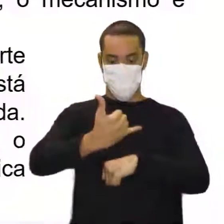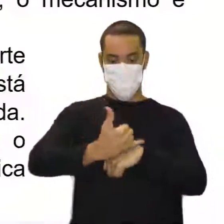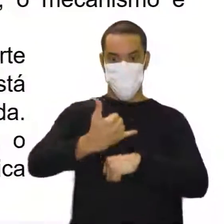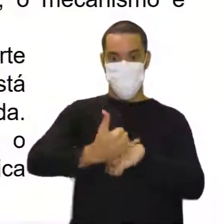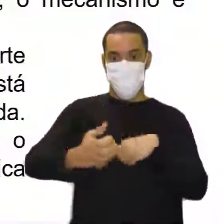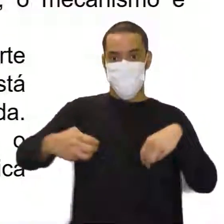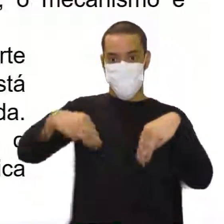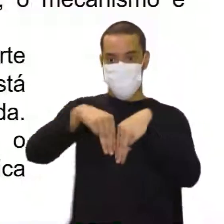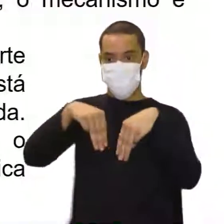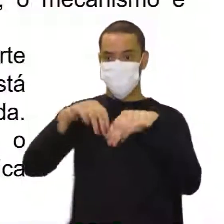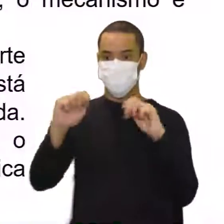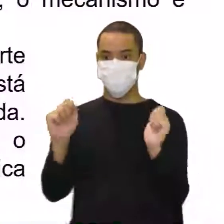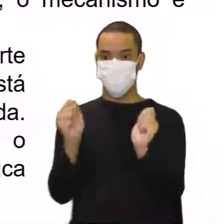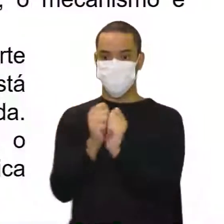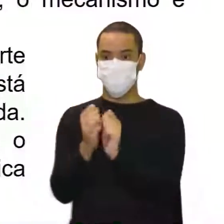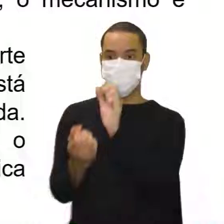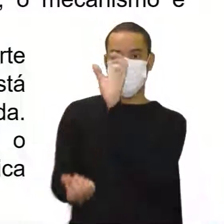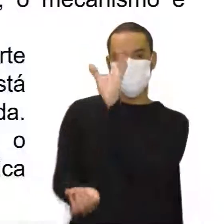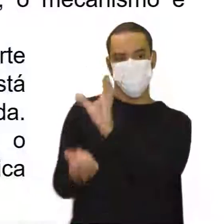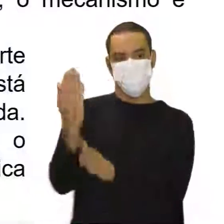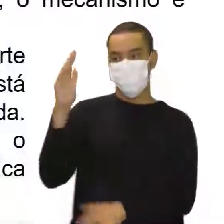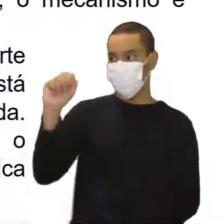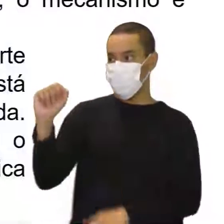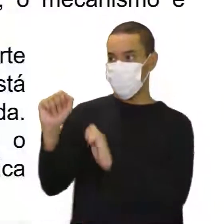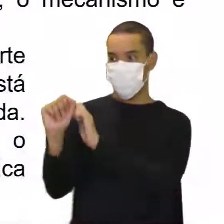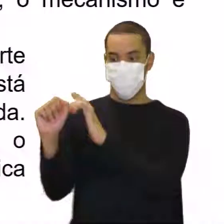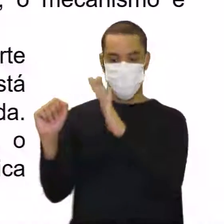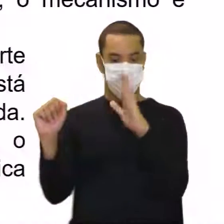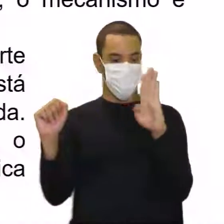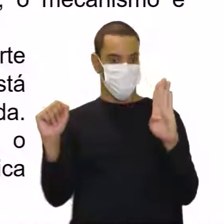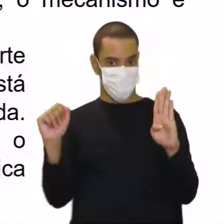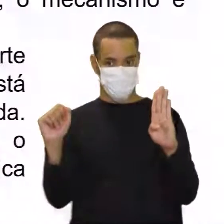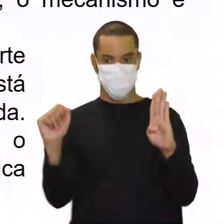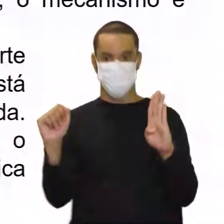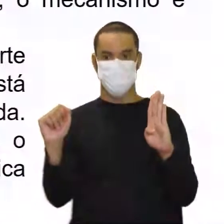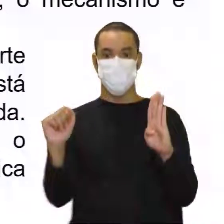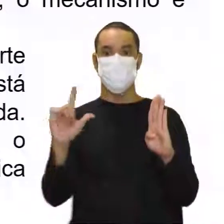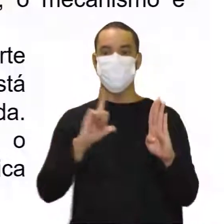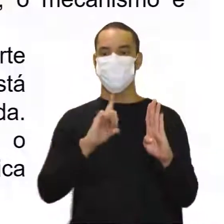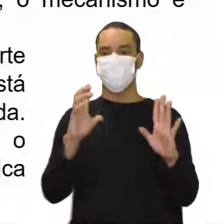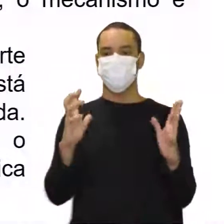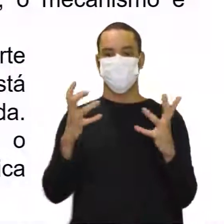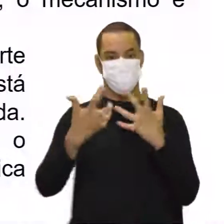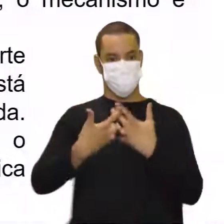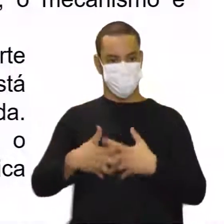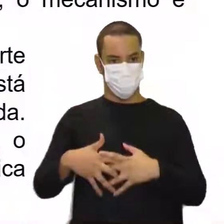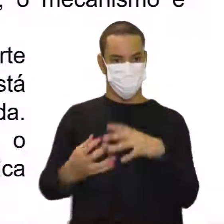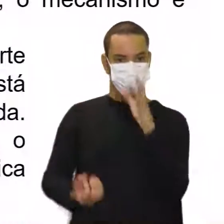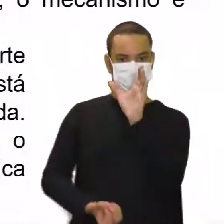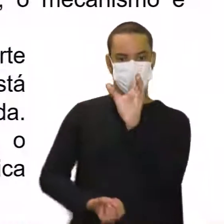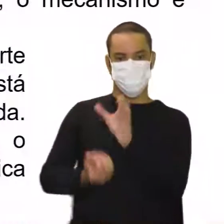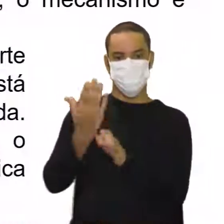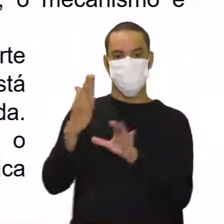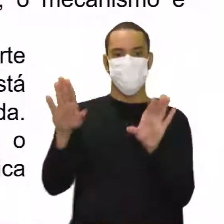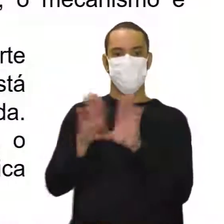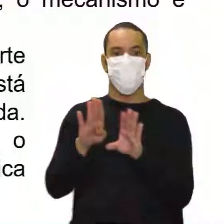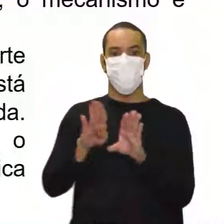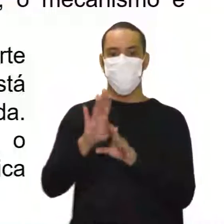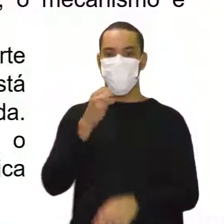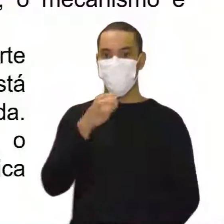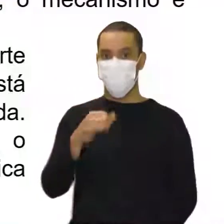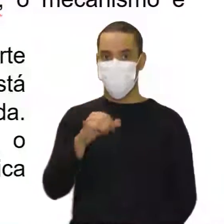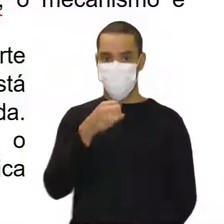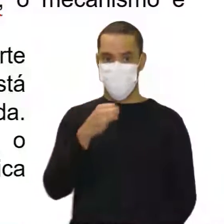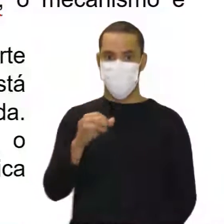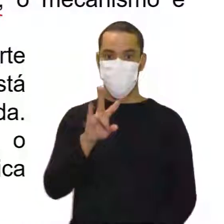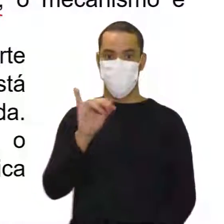quando a corrente elétrica flui de A para B, o mecanismo é armado, e quando a corrente elétrica flui